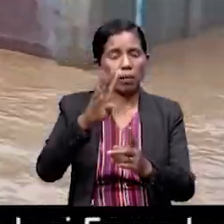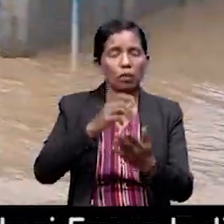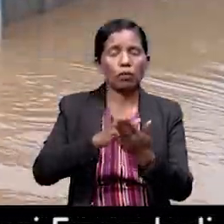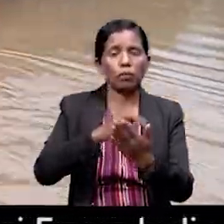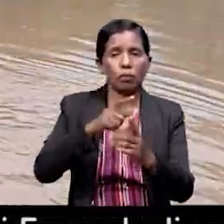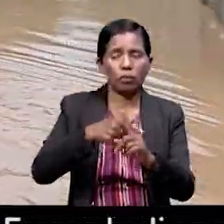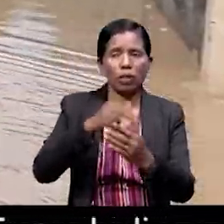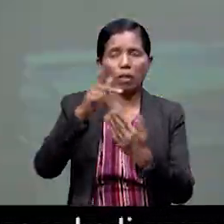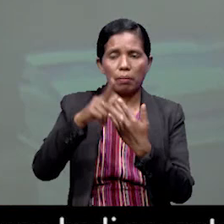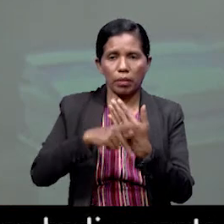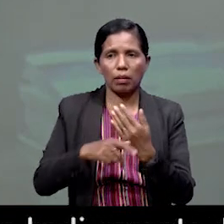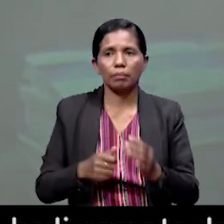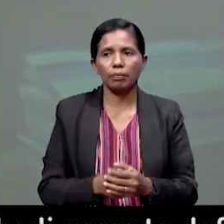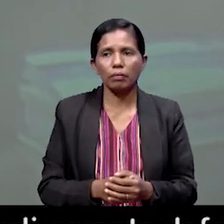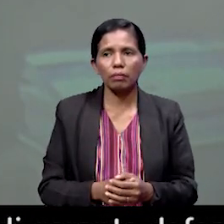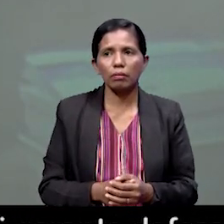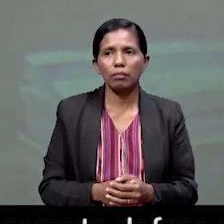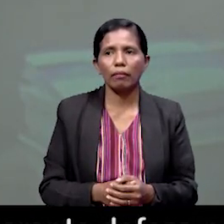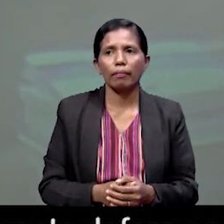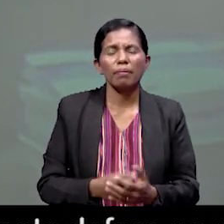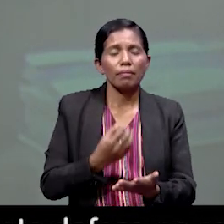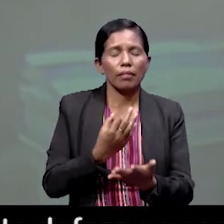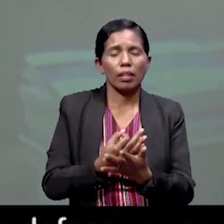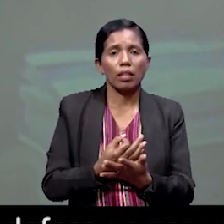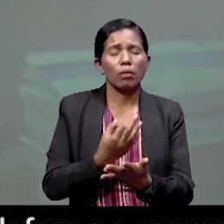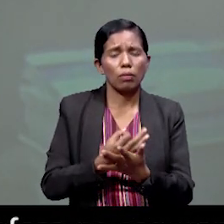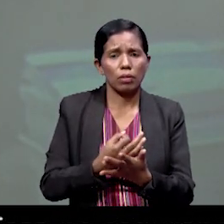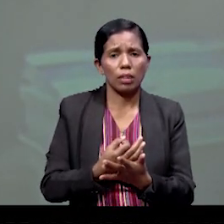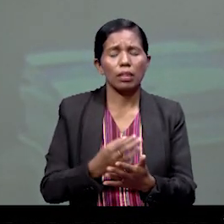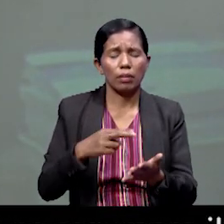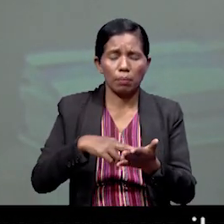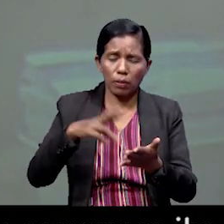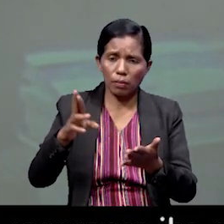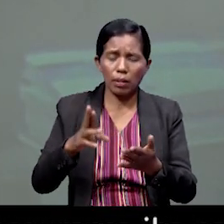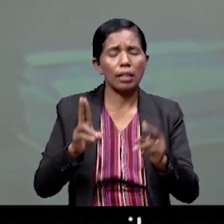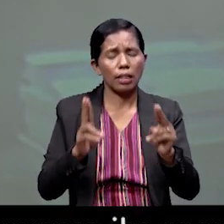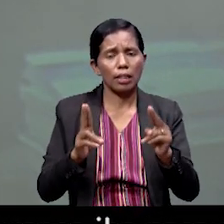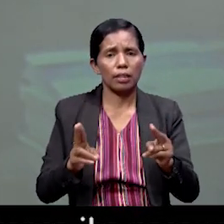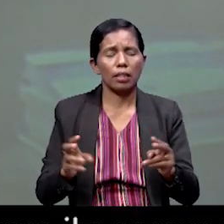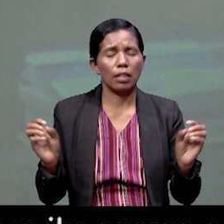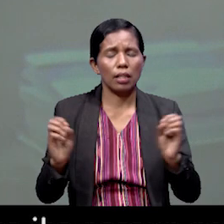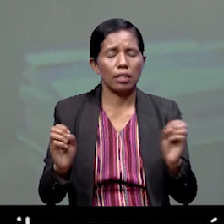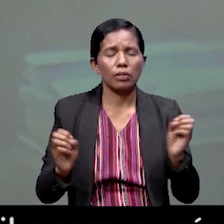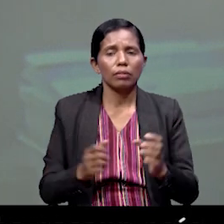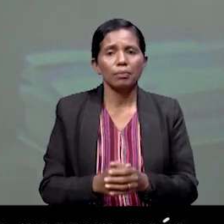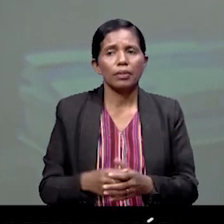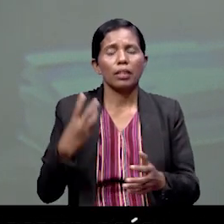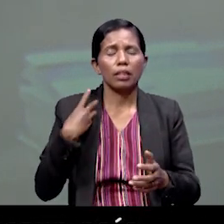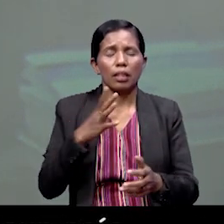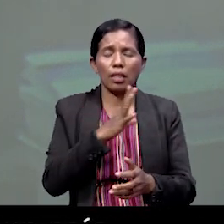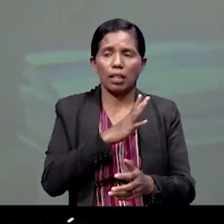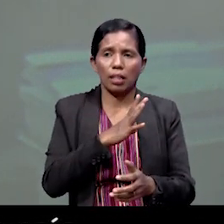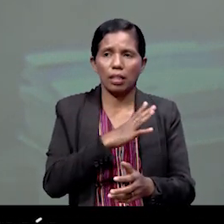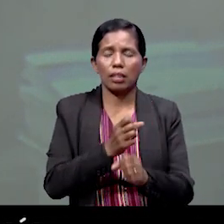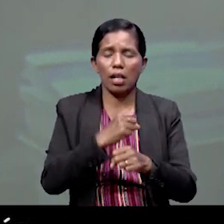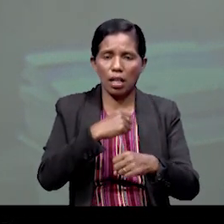nem na desastre nem meto orçamento desastre nem la lauda. E te hein fali meteorologia be te han be tu mai ta acontece nem meto